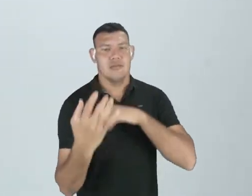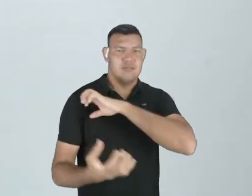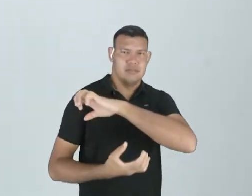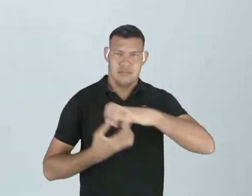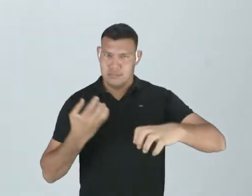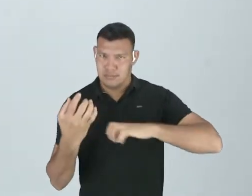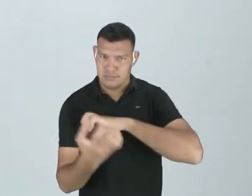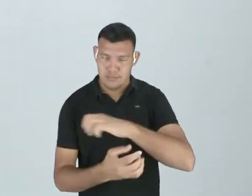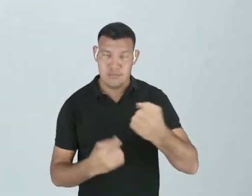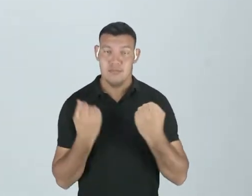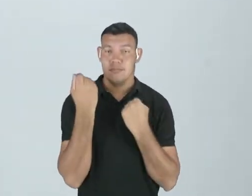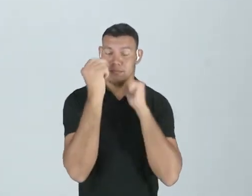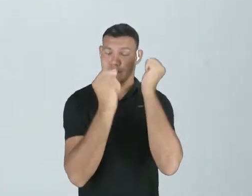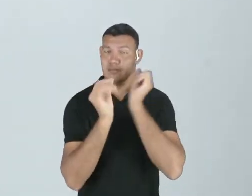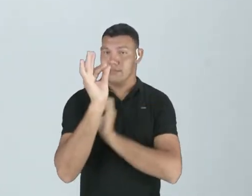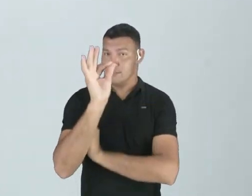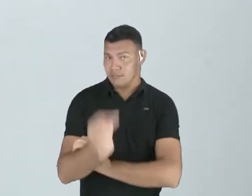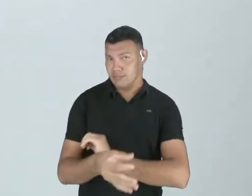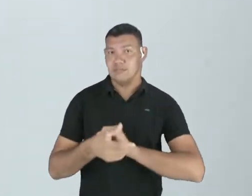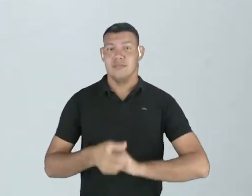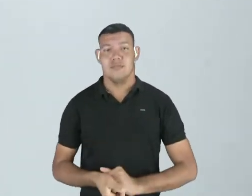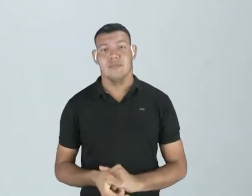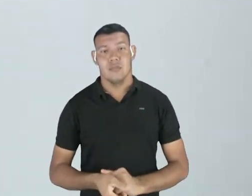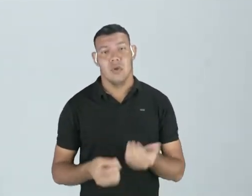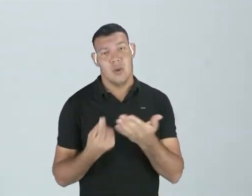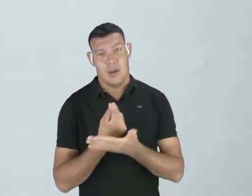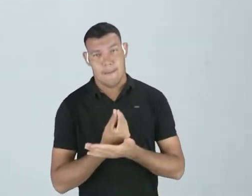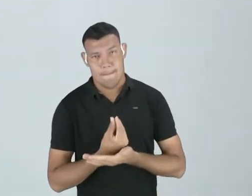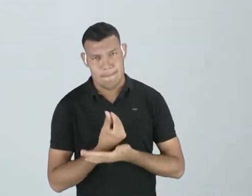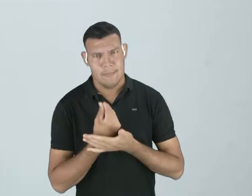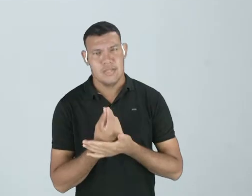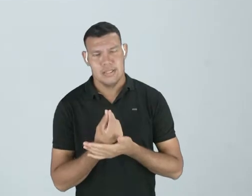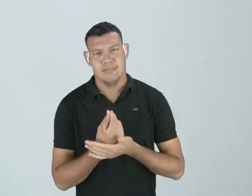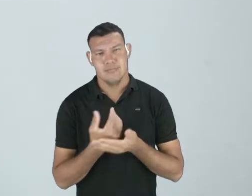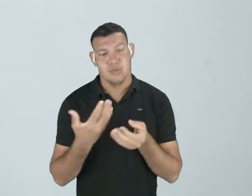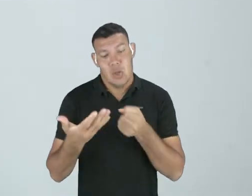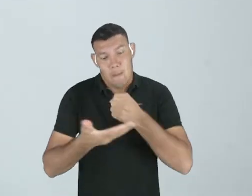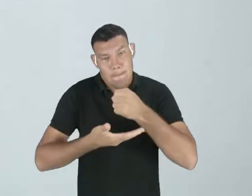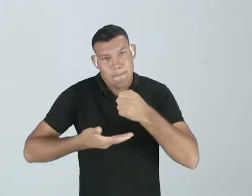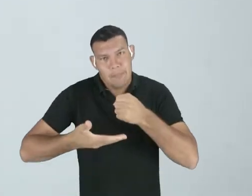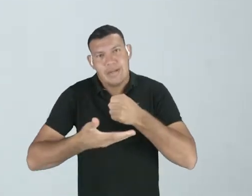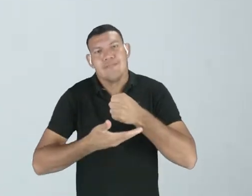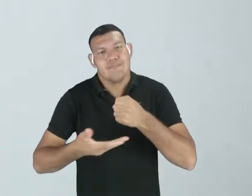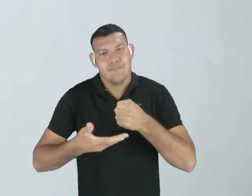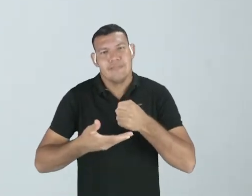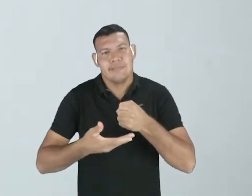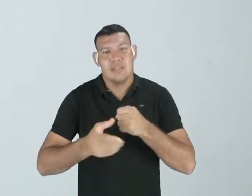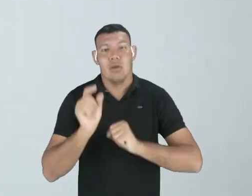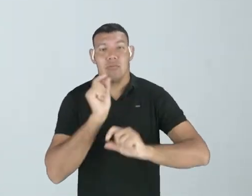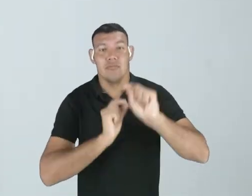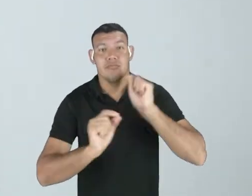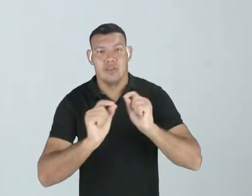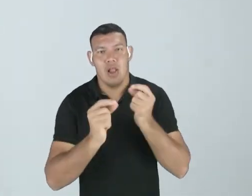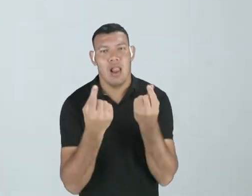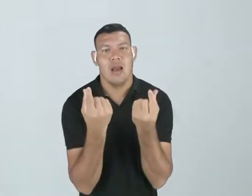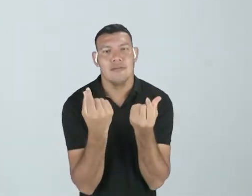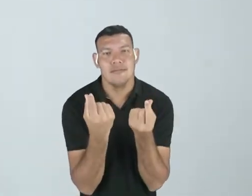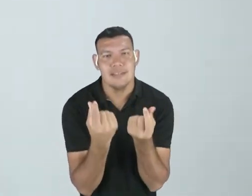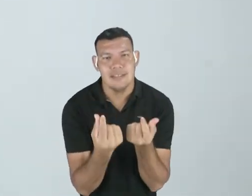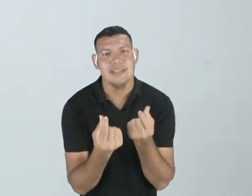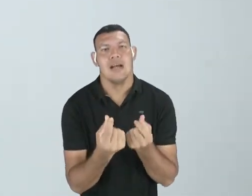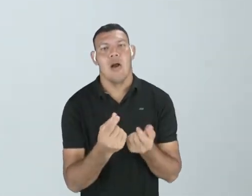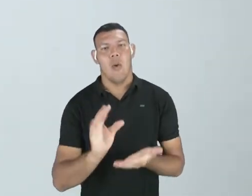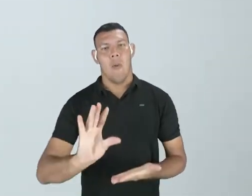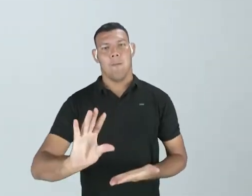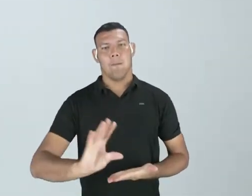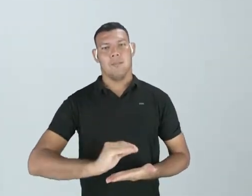revoluções industriais, certo? Então, o capitalismo meio que se baseia através do capital, de renda, certo? De cada vez mais a